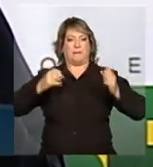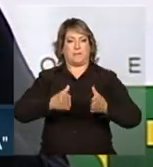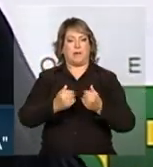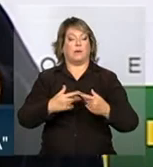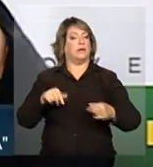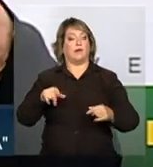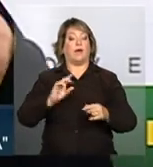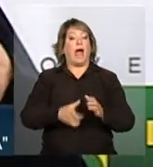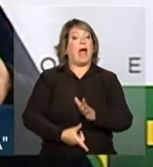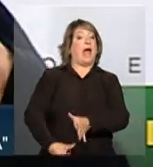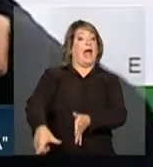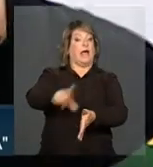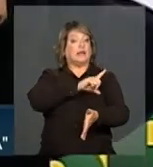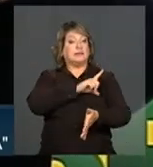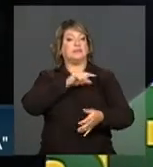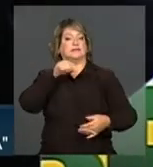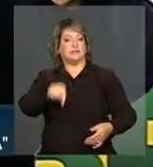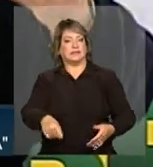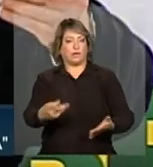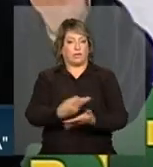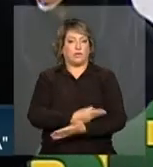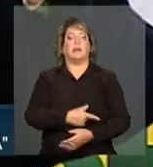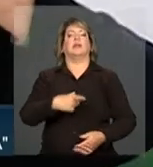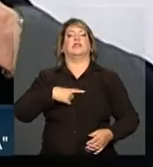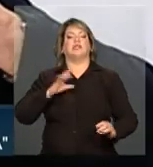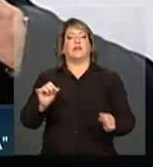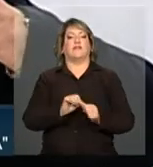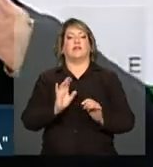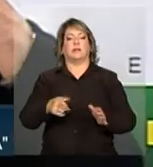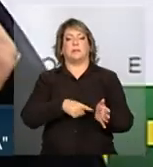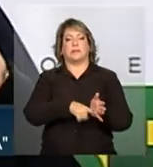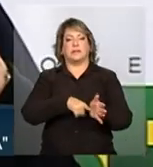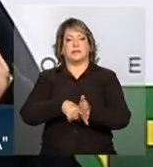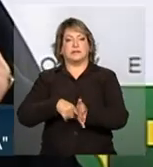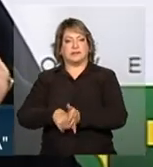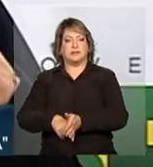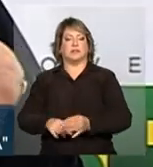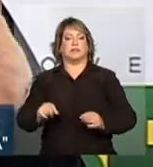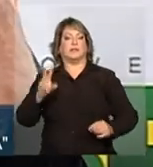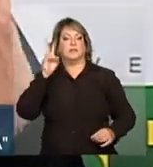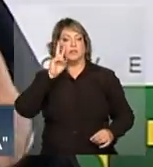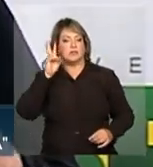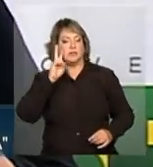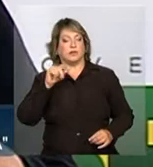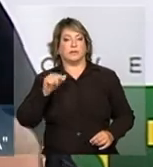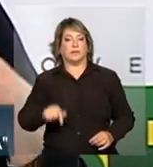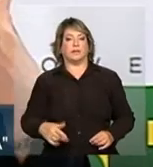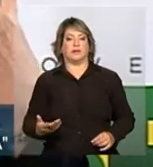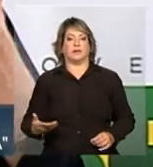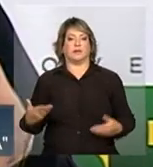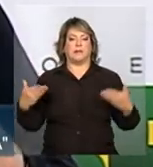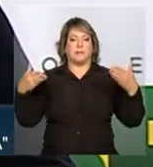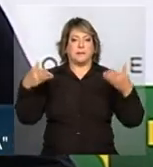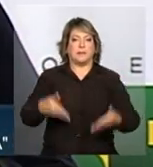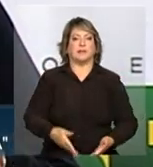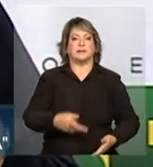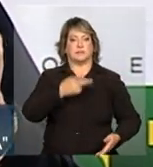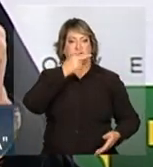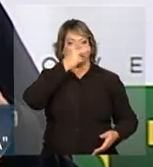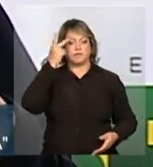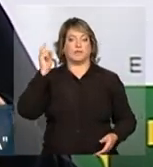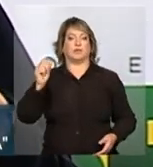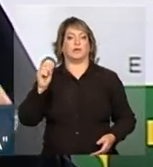estímulos, não tinham a percepção que a mídia poderia dar com relação à participação das pessoas,